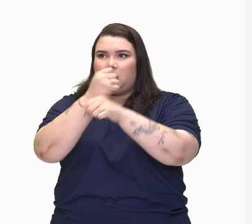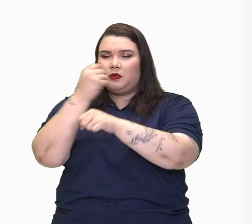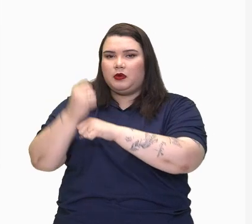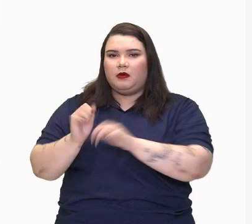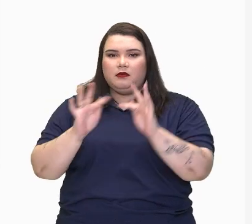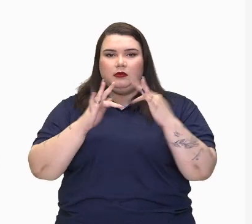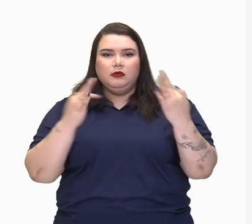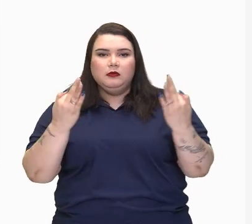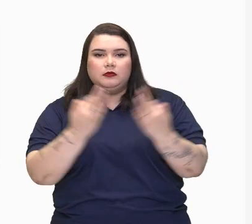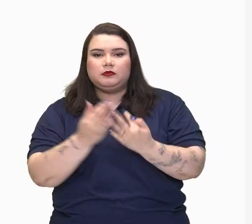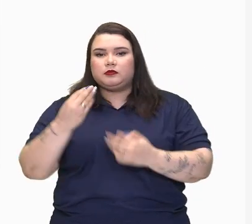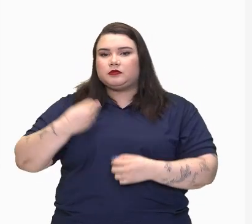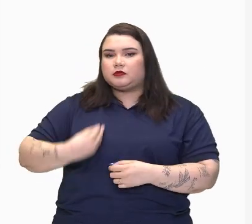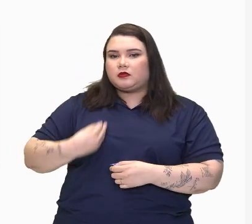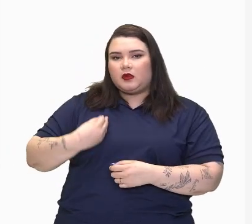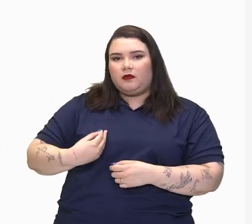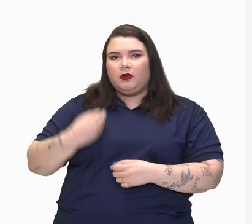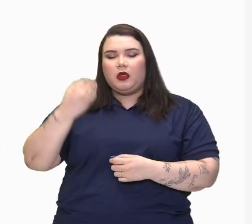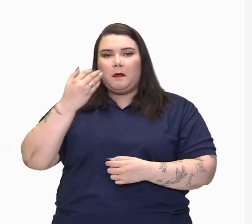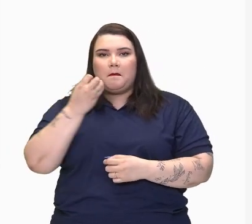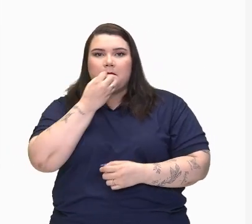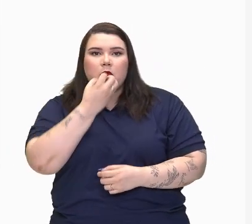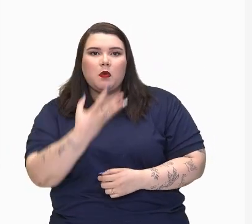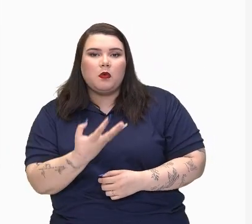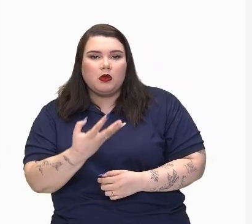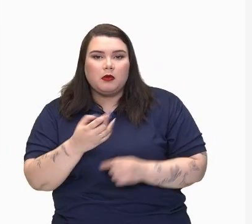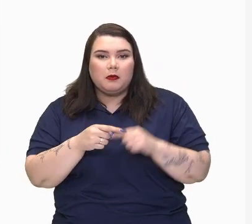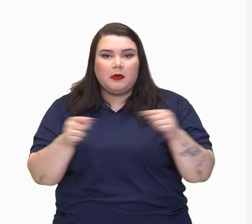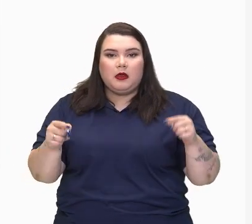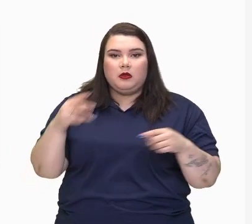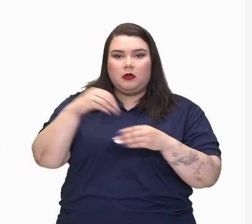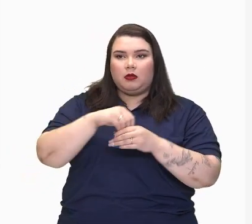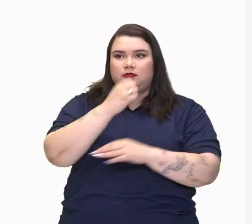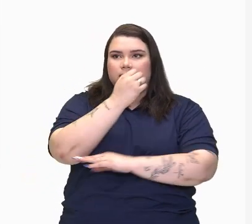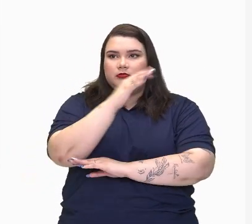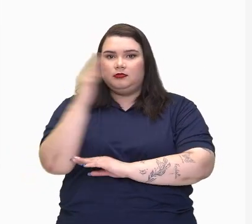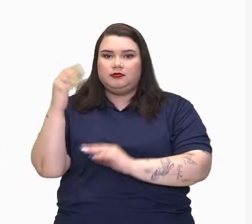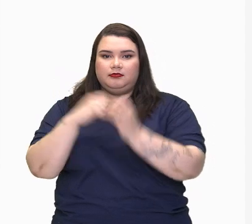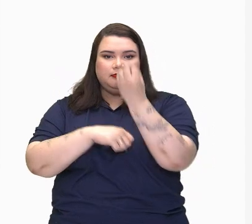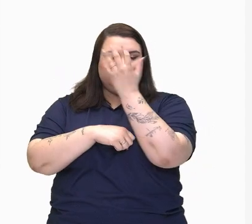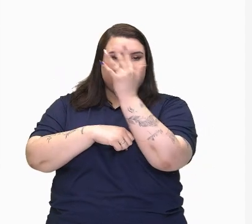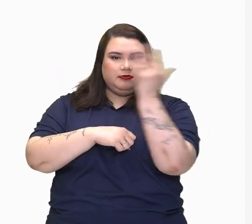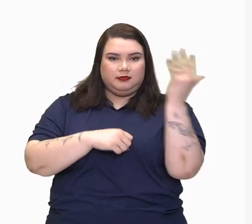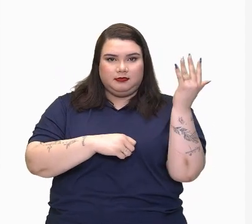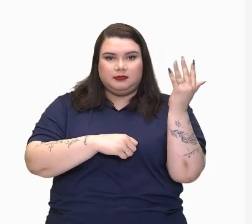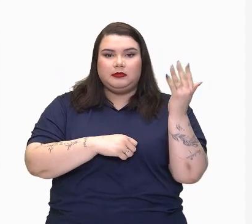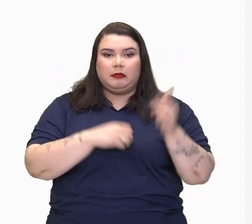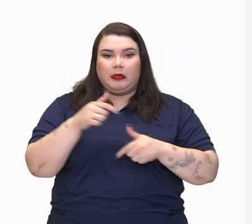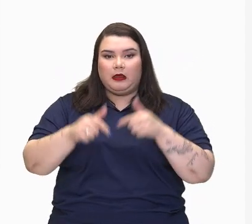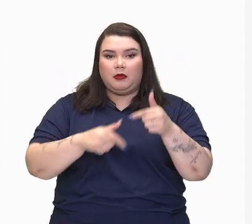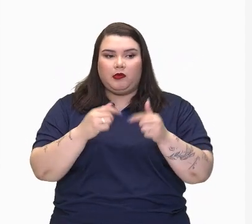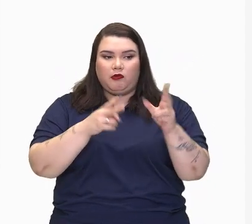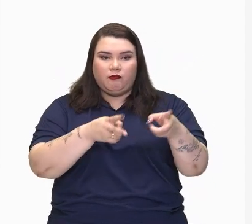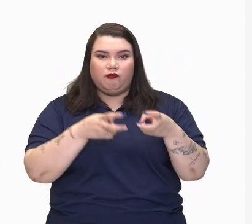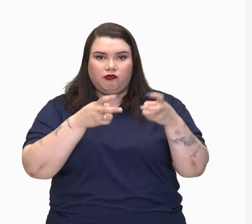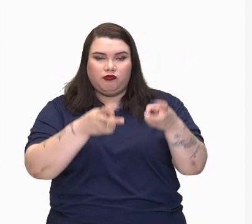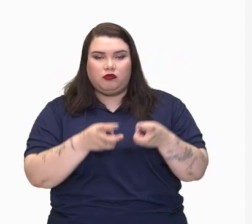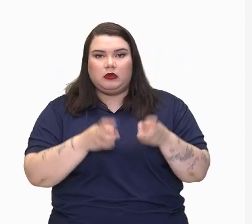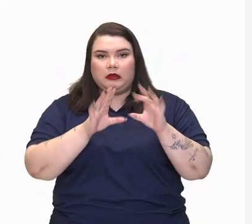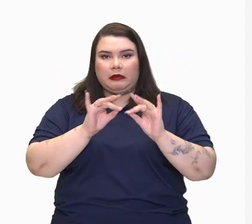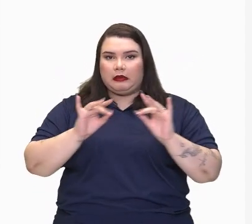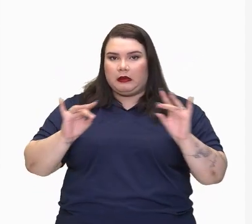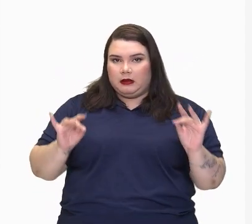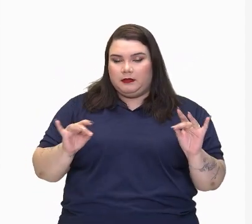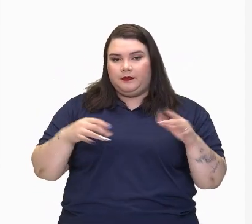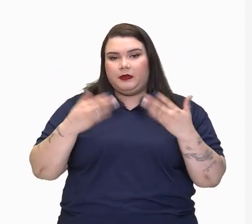família, uma vida comum, né? Mas no meio da selva, trabalhando com a extração do látex. Então a gente tem essa